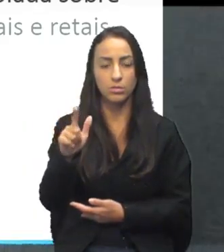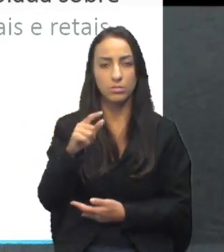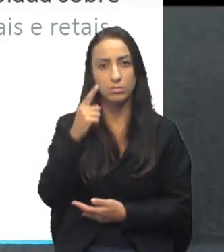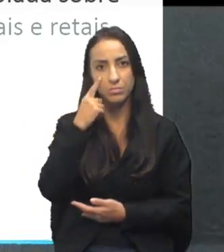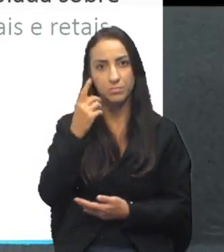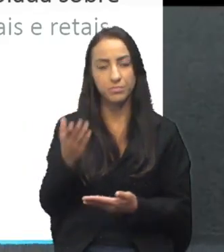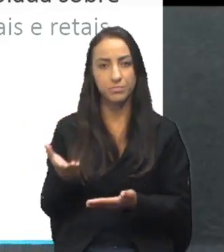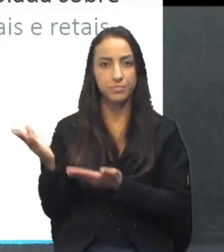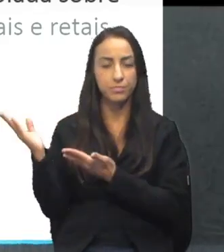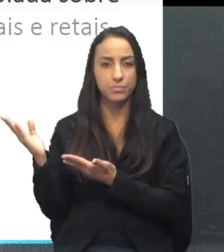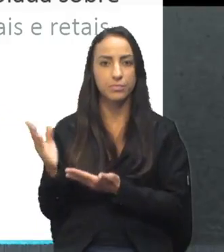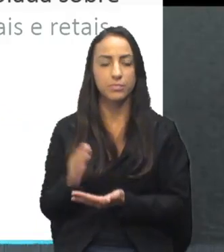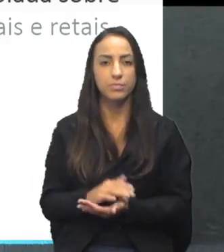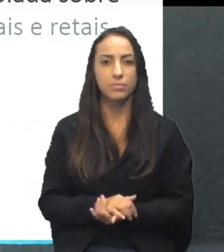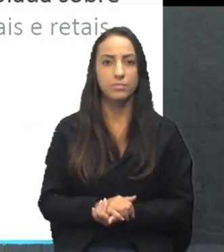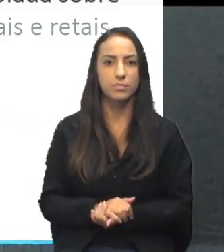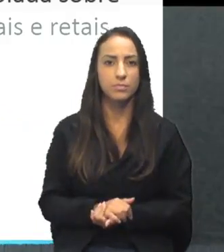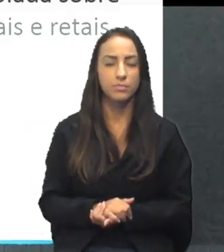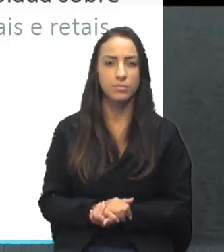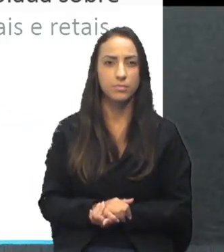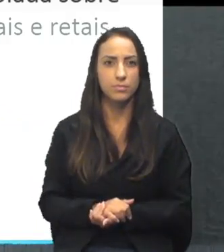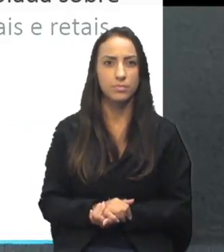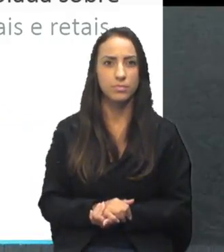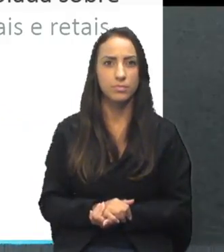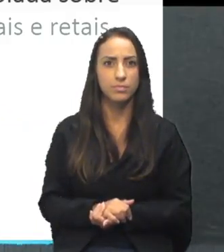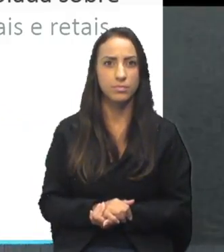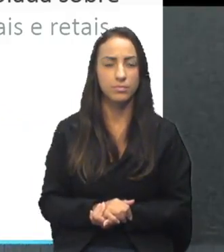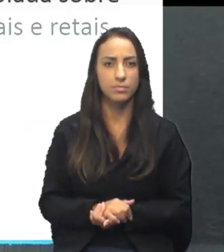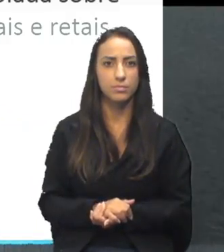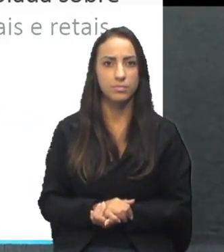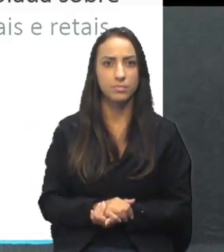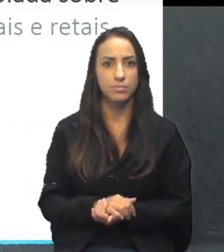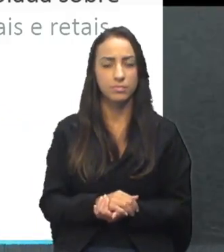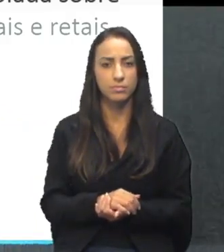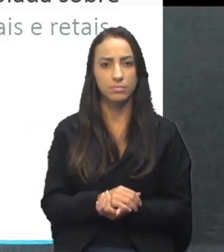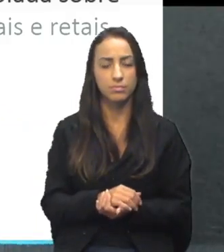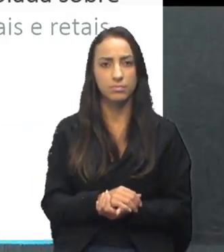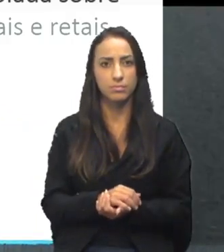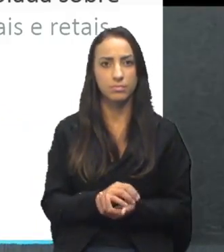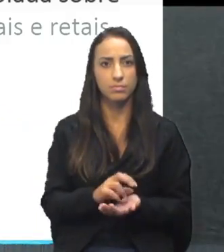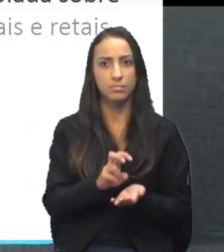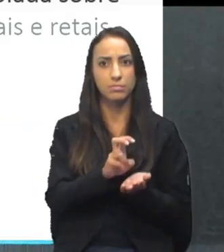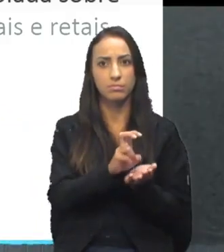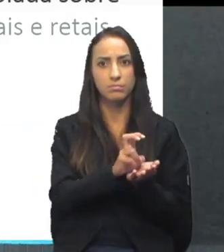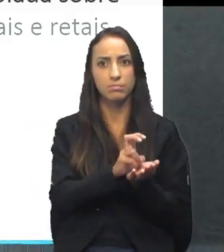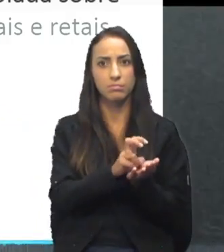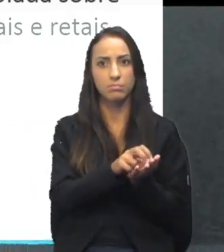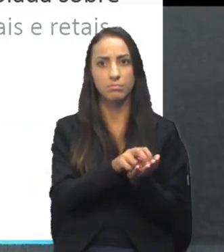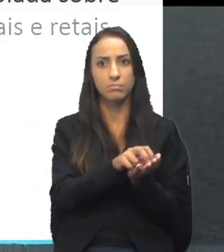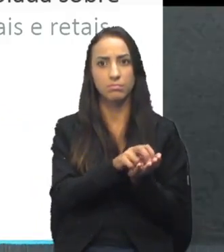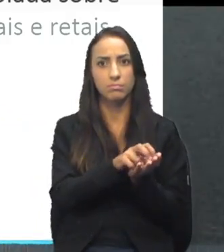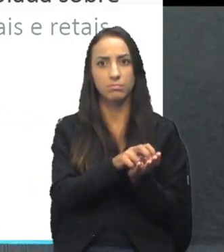joelhos afastados e as pernas estendidas e o peito apoiado sobre a